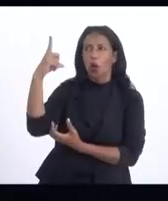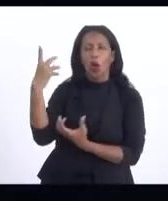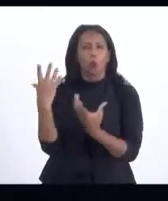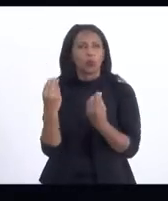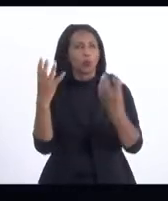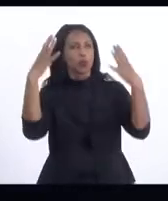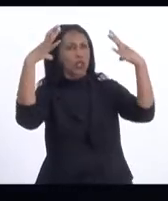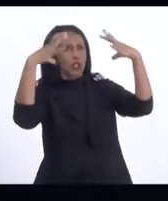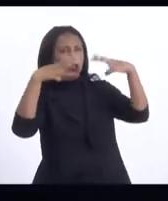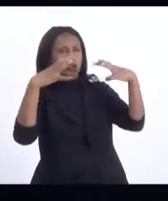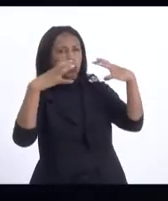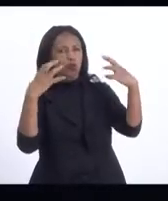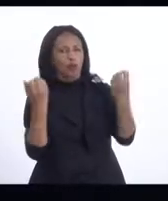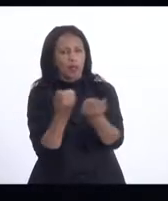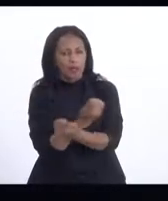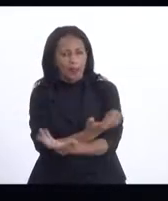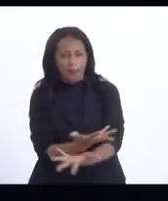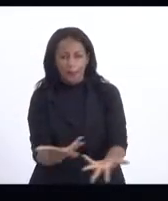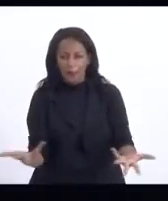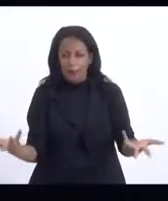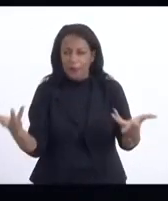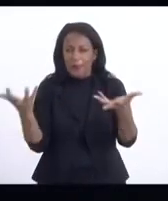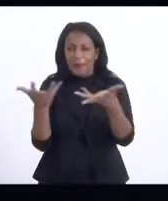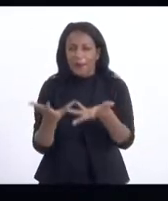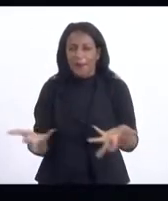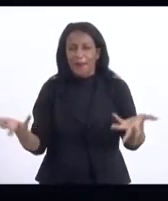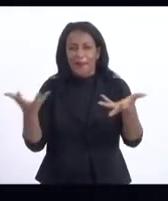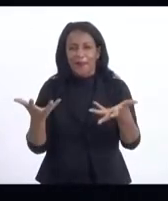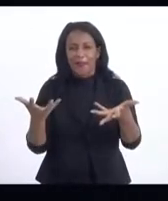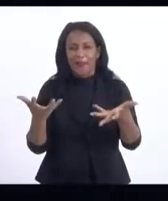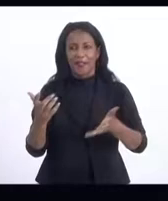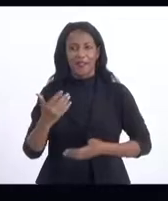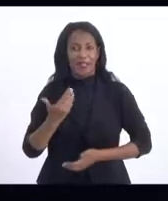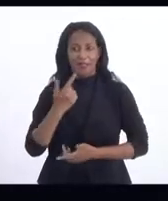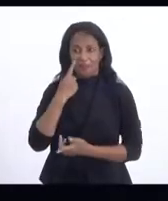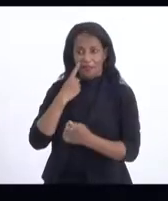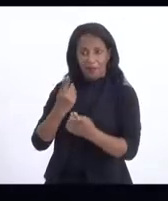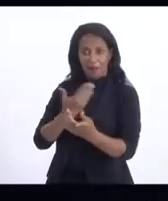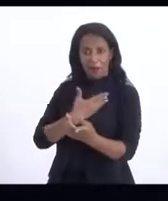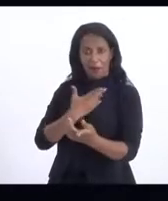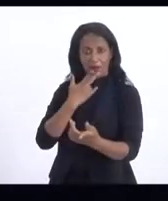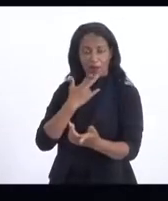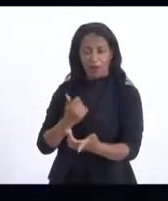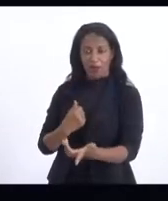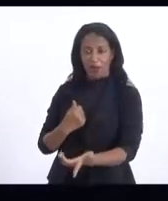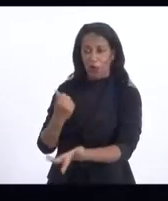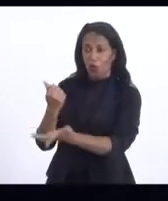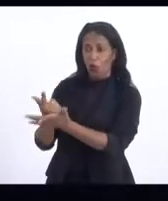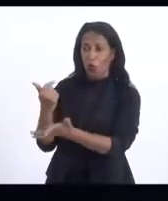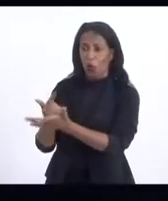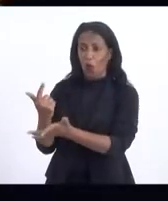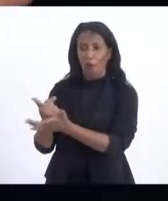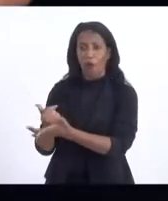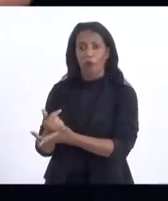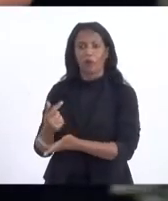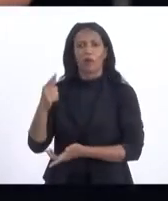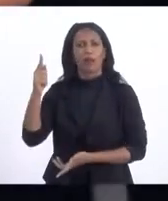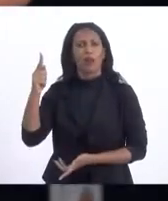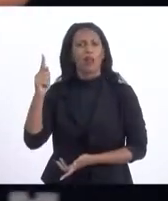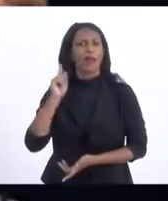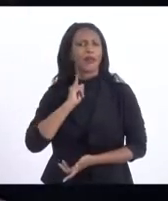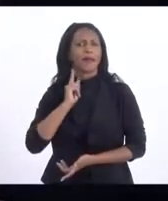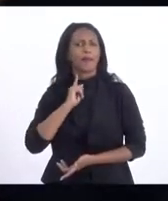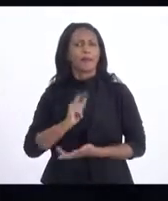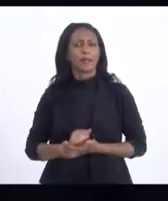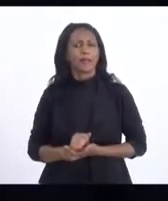e pasto abundante. E vi o meu colega ali dizendo assim, eu estou comprando os suínos em Minas Gerais. E o que nós devíamos produzir